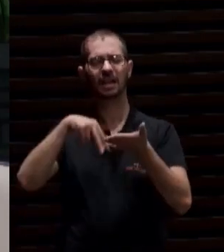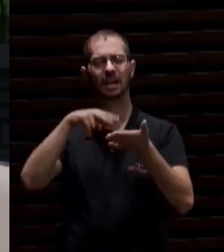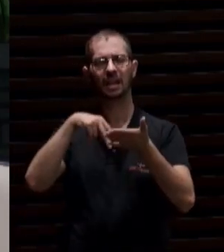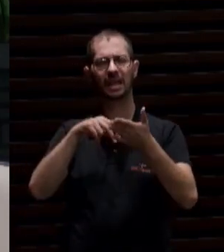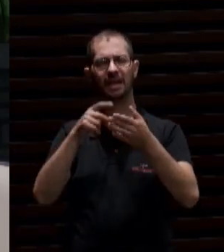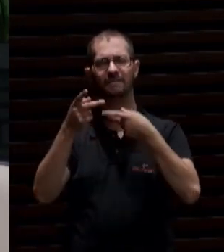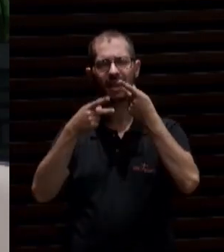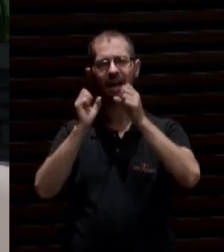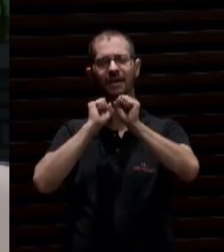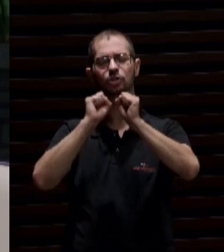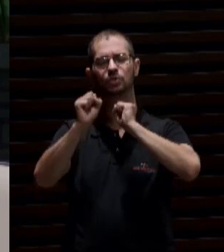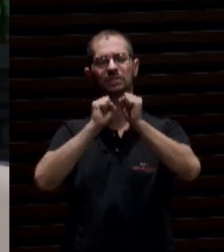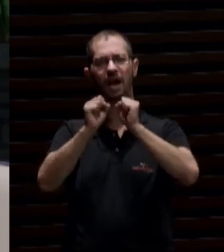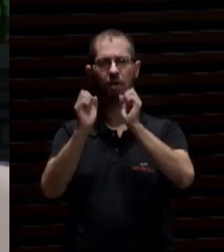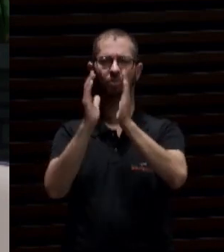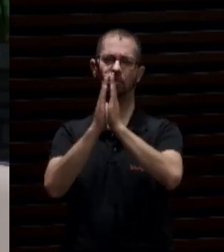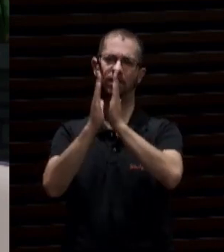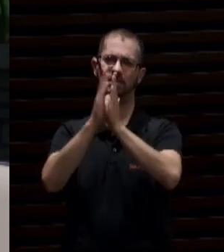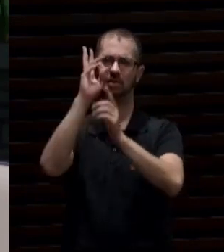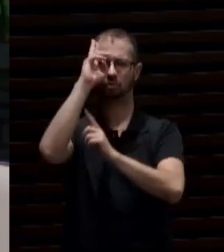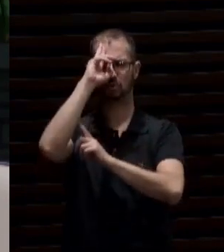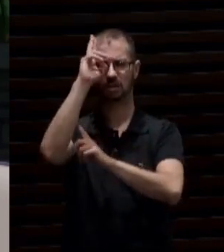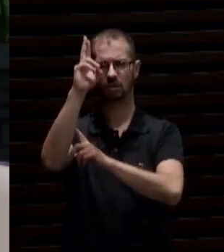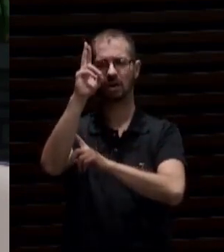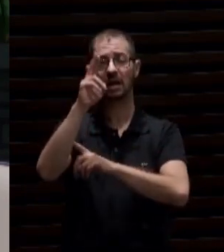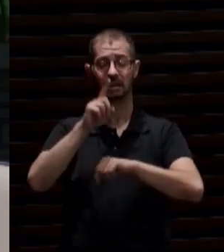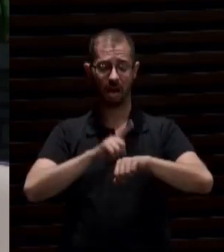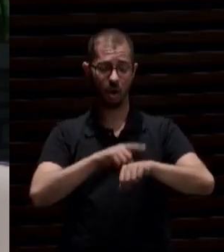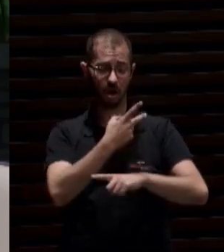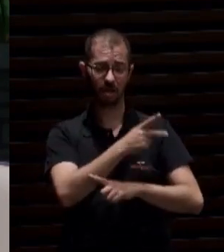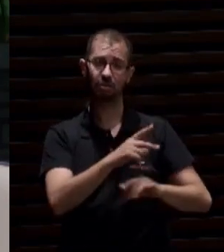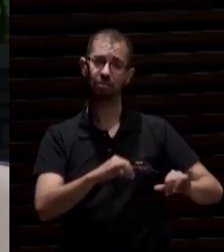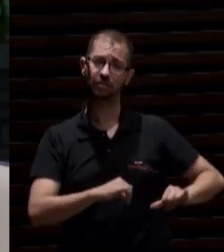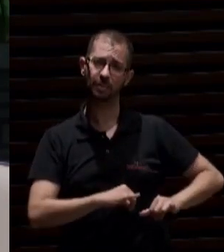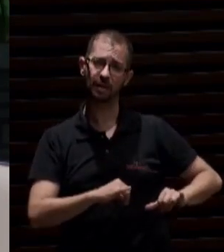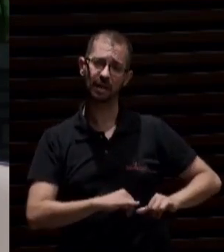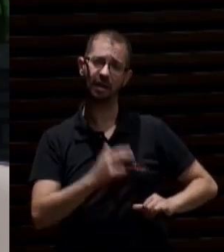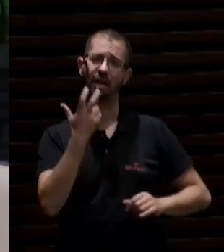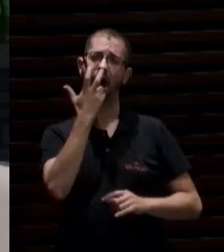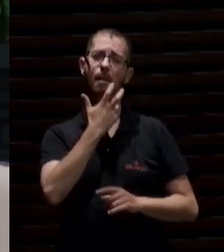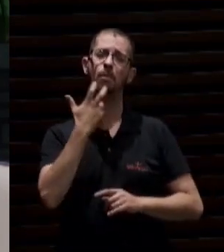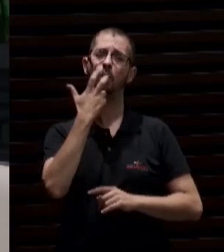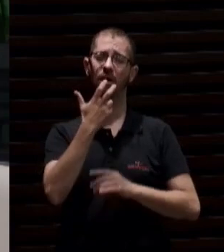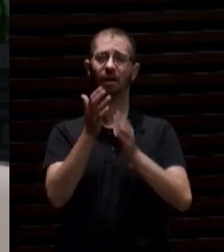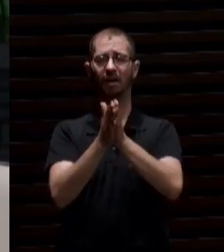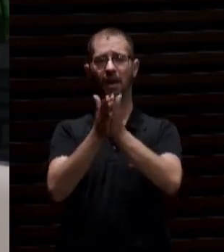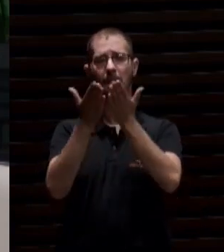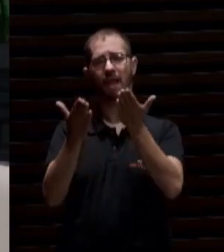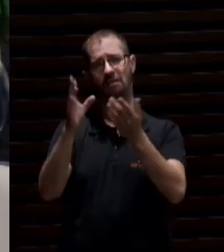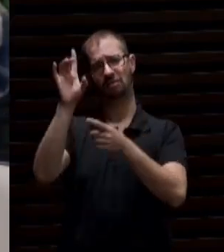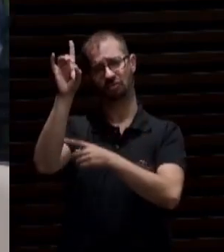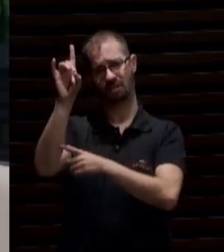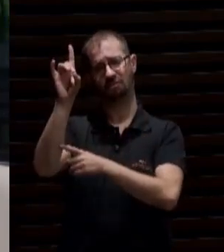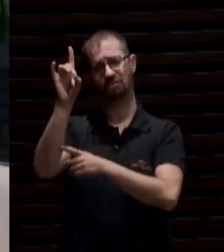Senhor. Ou seja, durante o seu sofrimento, aquilo que estava em sua boca era a palavra de Deus.